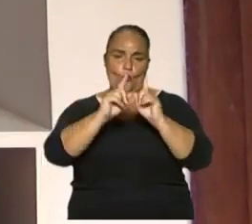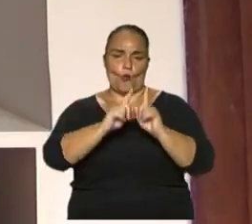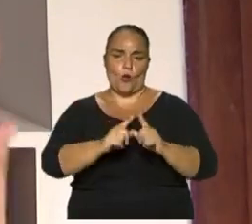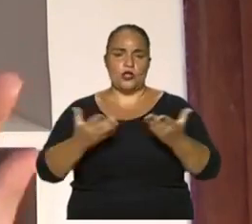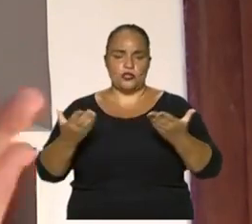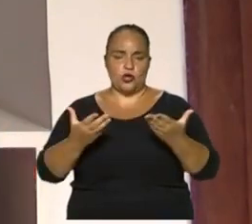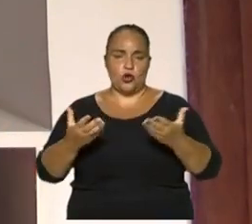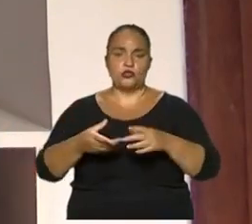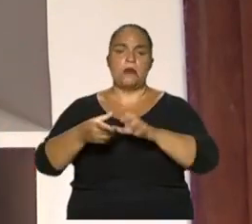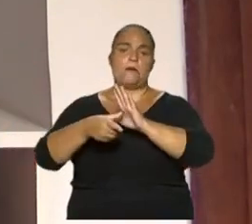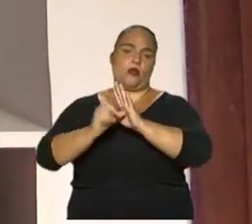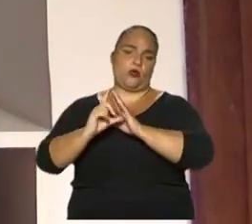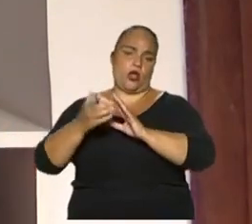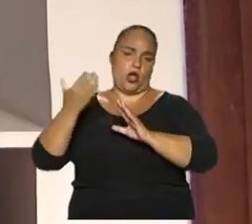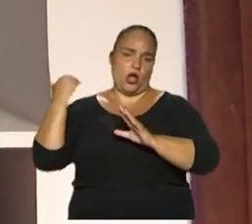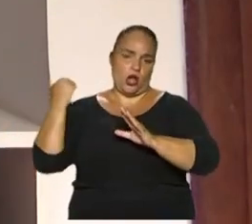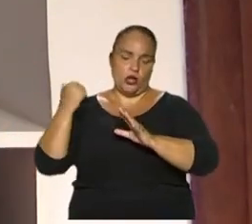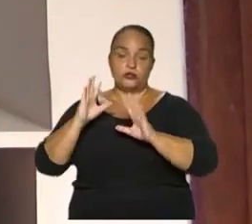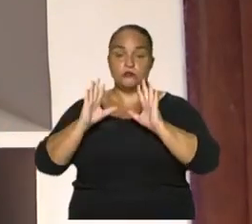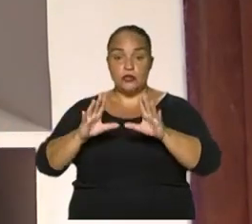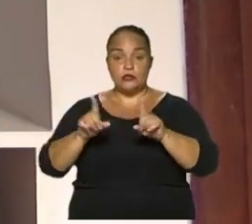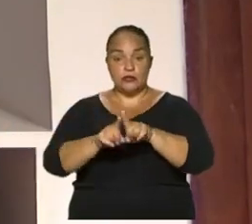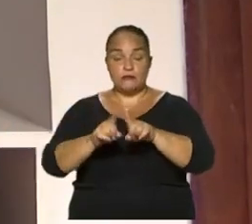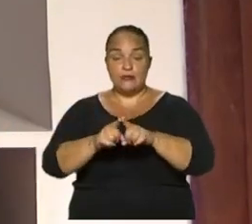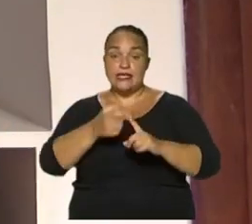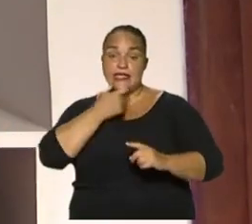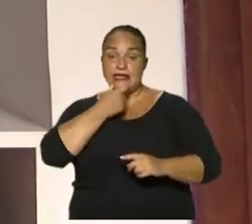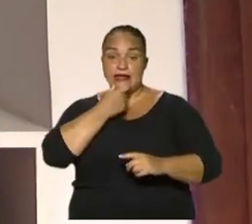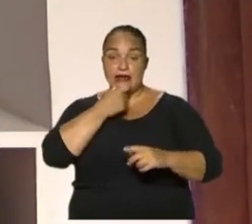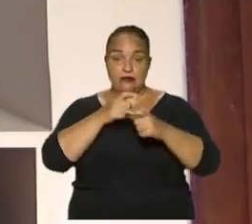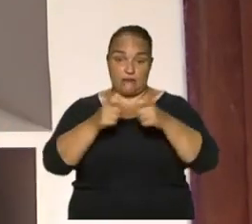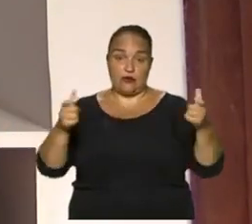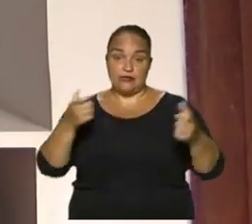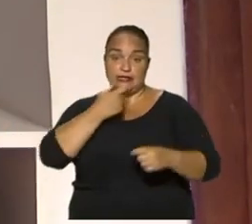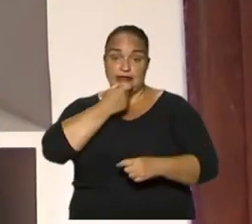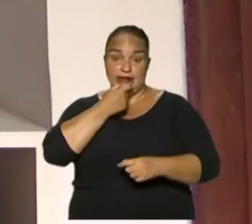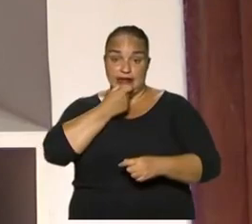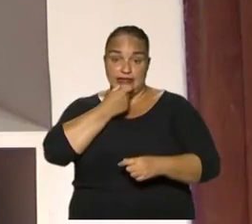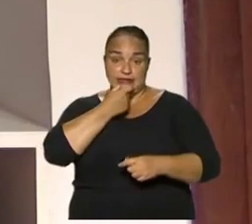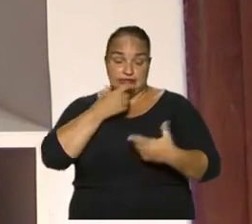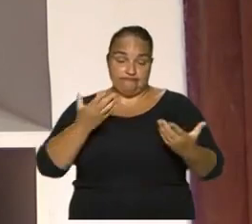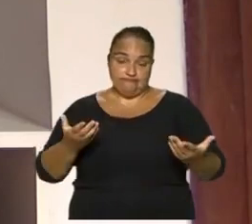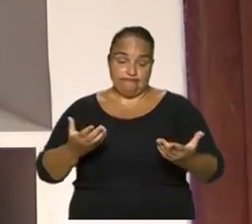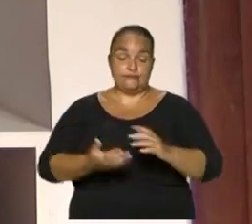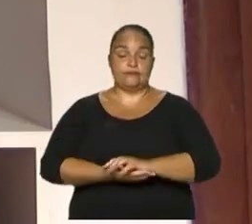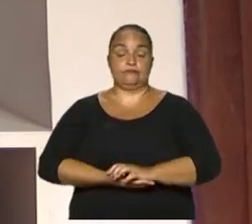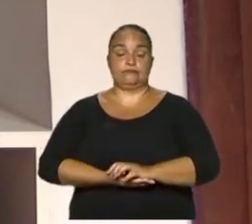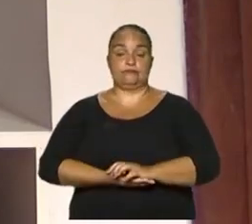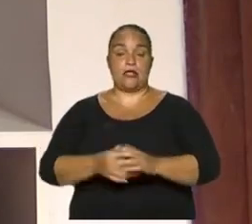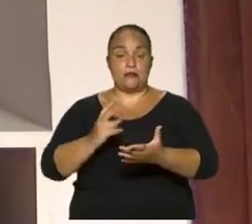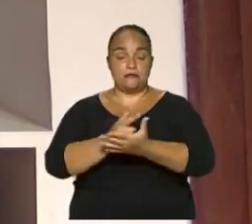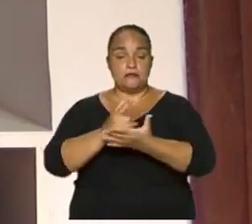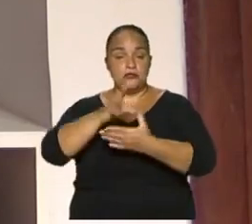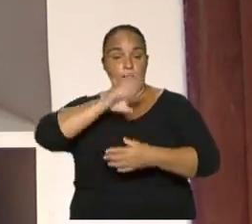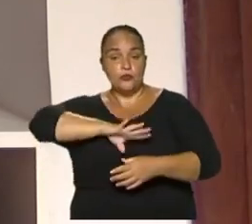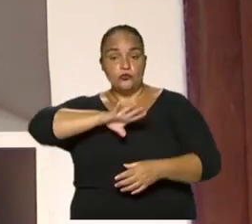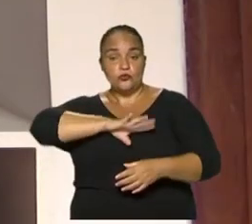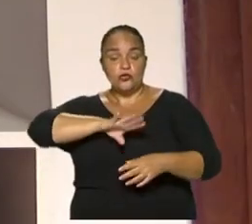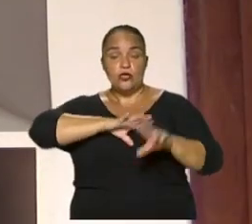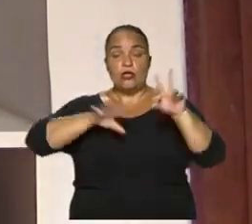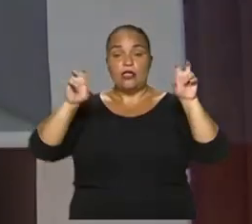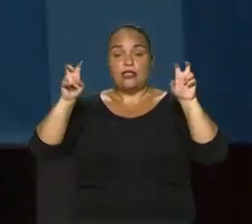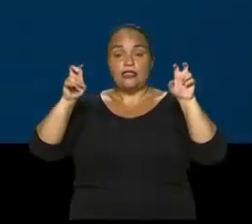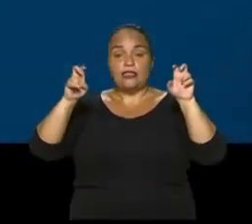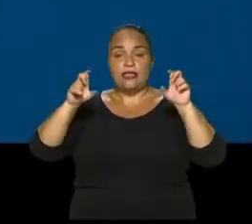mais do que tinha antes, mas muitas vezes elas estão em inglês, a grande maioria delas está em inglês, e mesmo as que estão em português são sobre temas